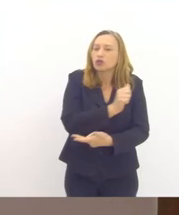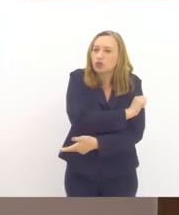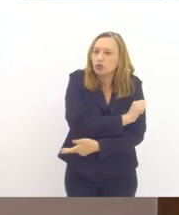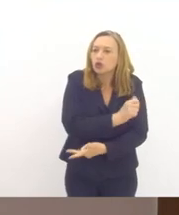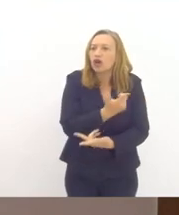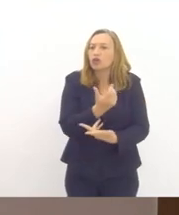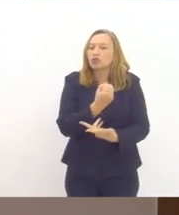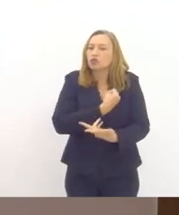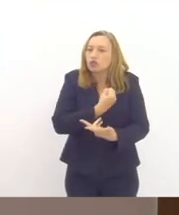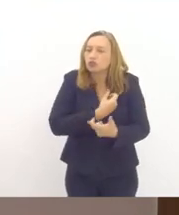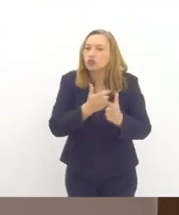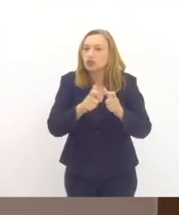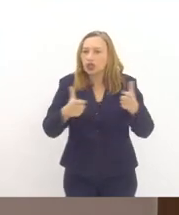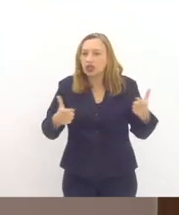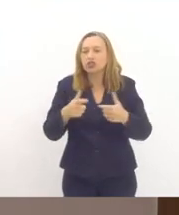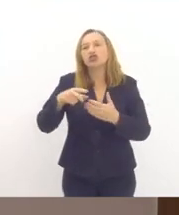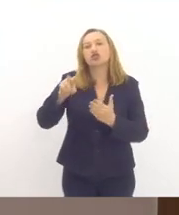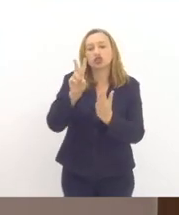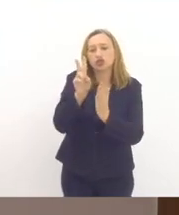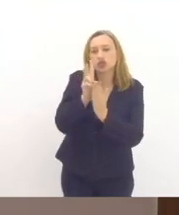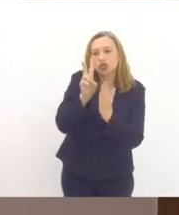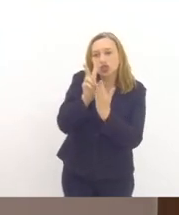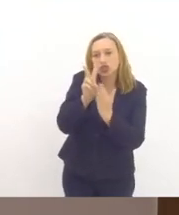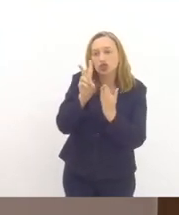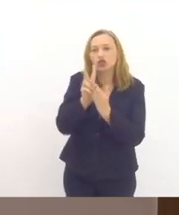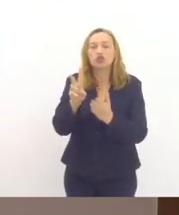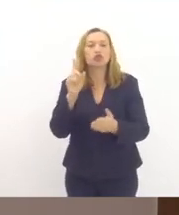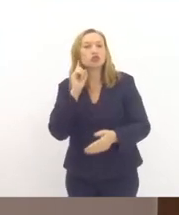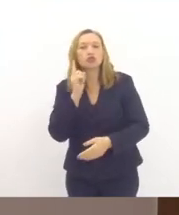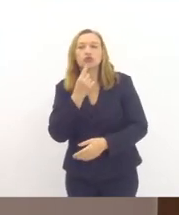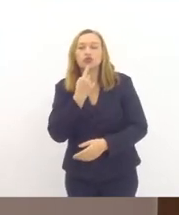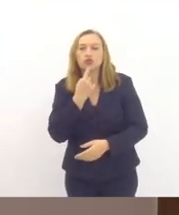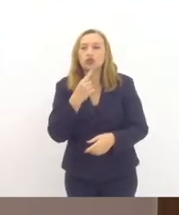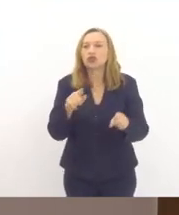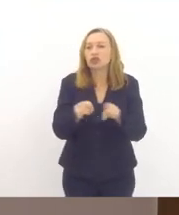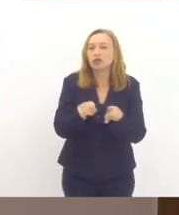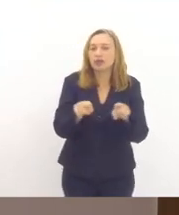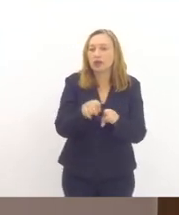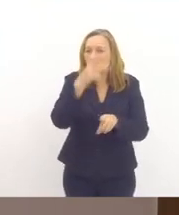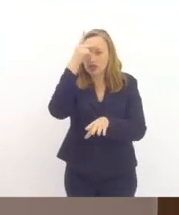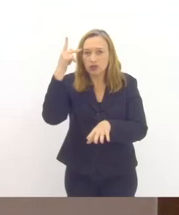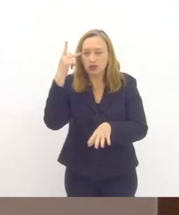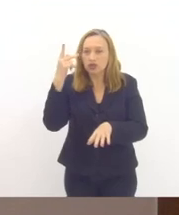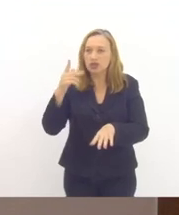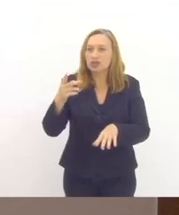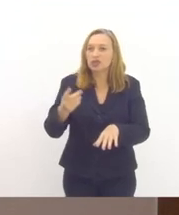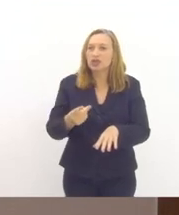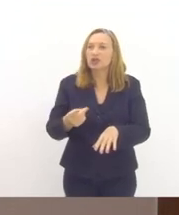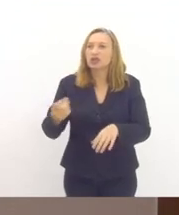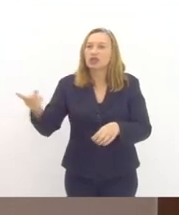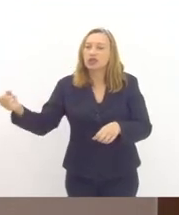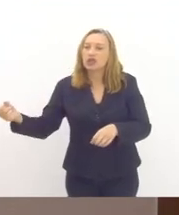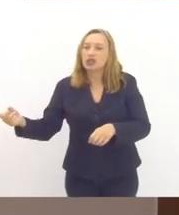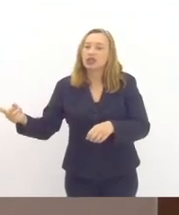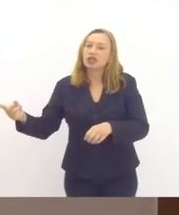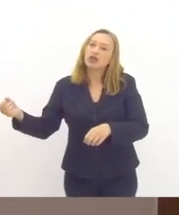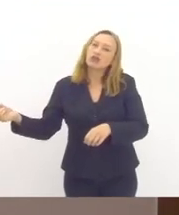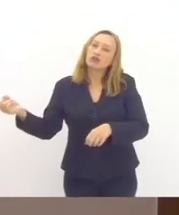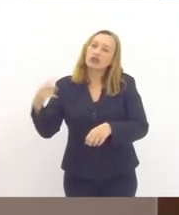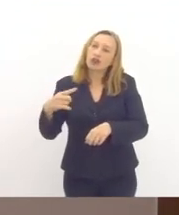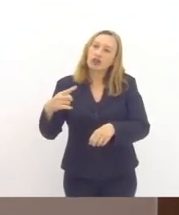indígenas, de alunos surdos, além de todos esses refugiados, ou até mesmo de alunos que desejam simplesmente